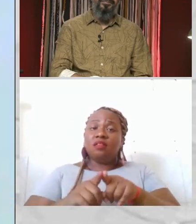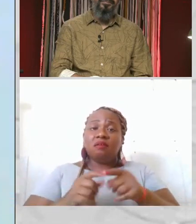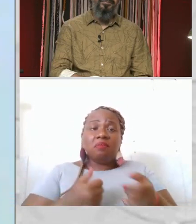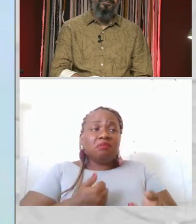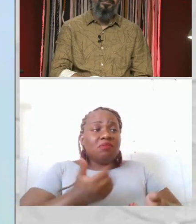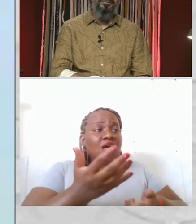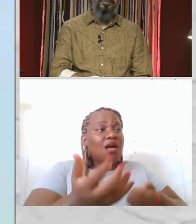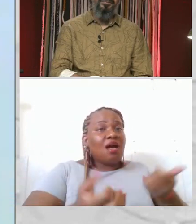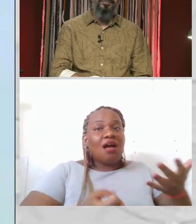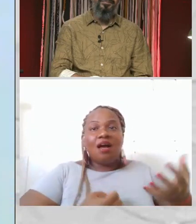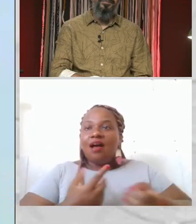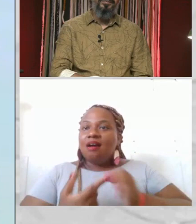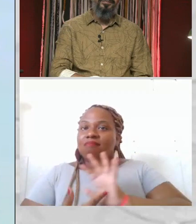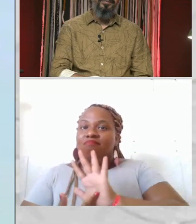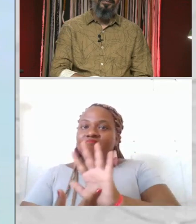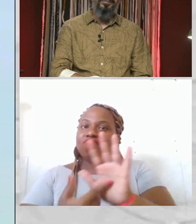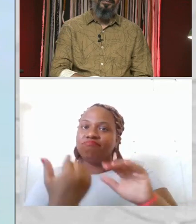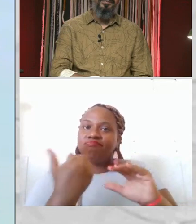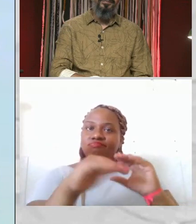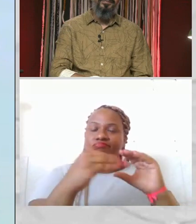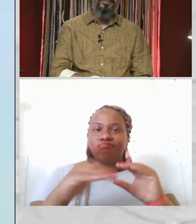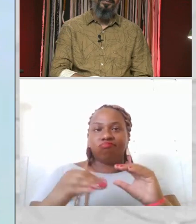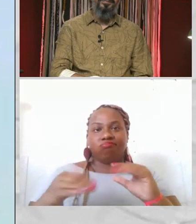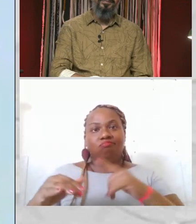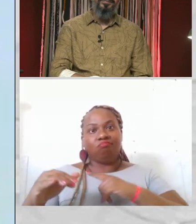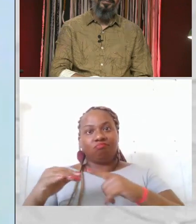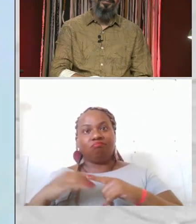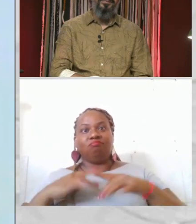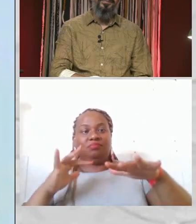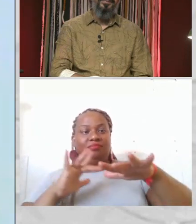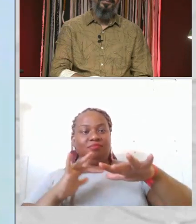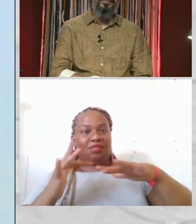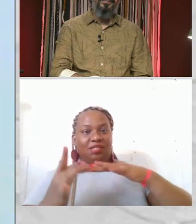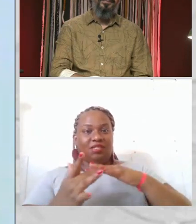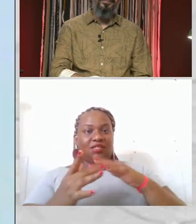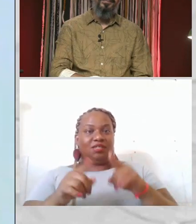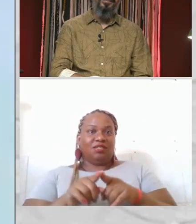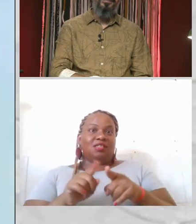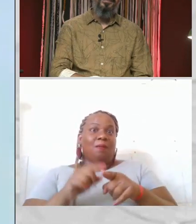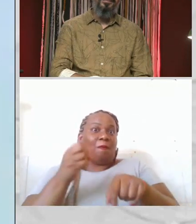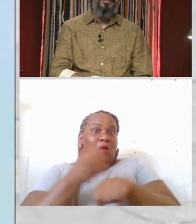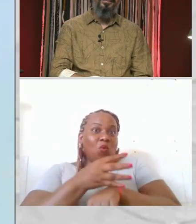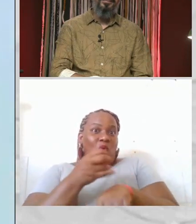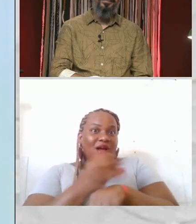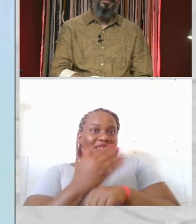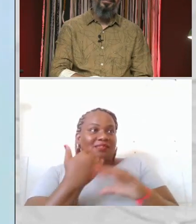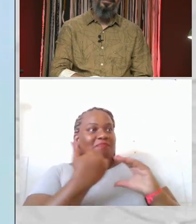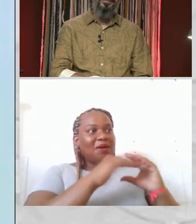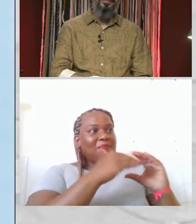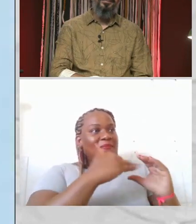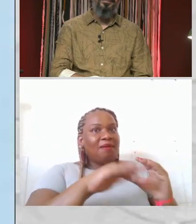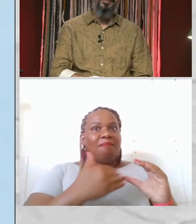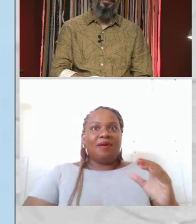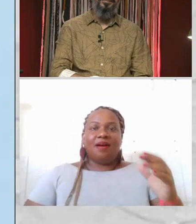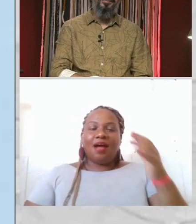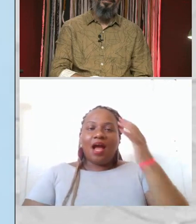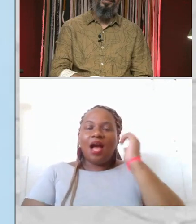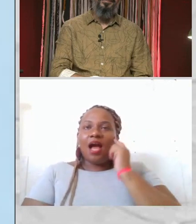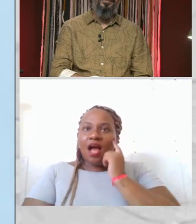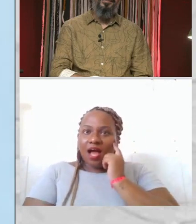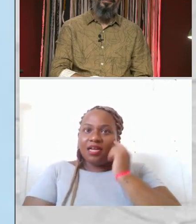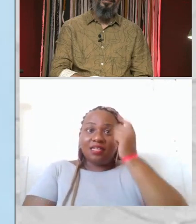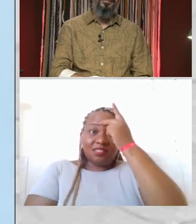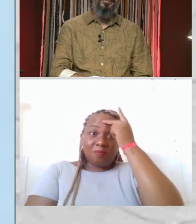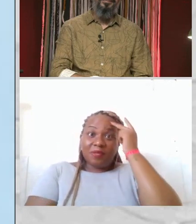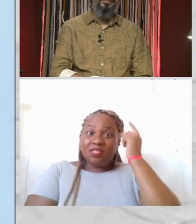dar isso às pessoas, tanto nas minhas páginas quanto nas listas de Zap, por exemplo. E aí as pessoas começaram a entender. Tem um poema